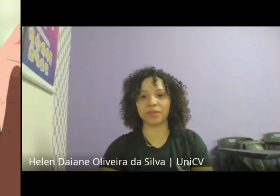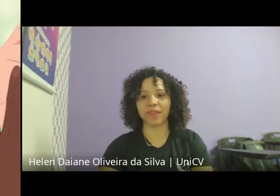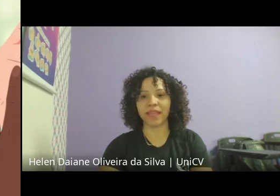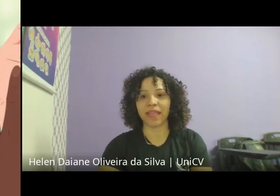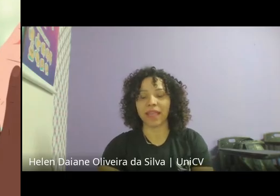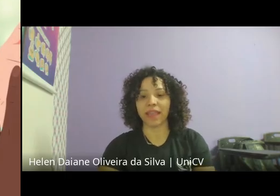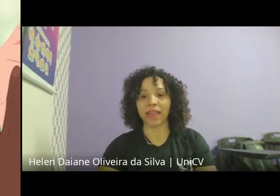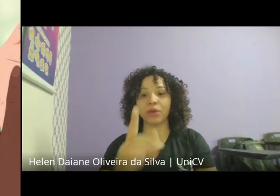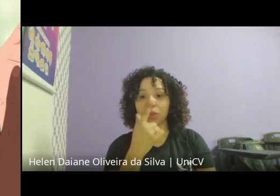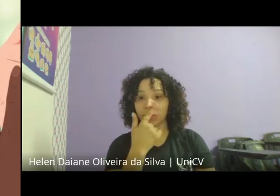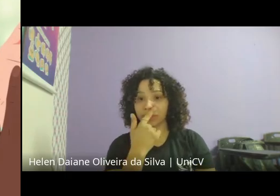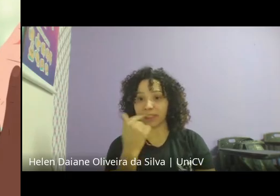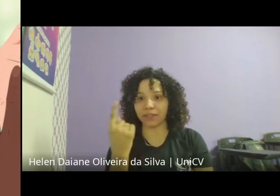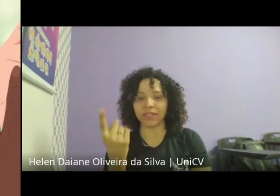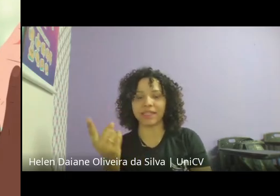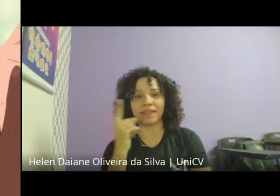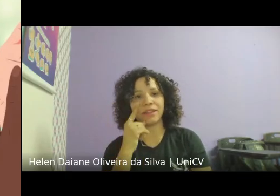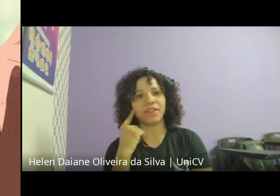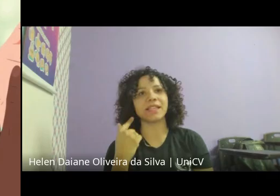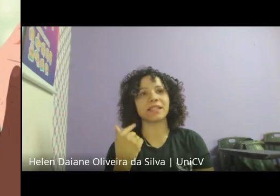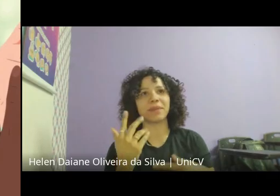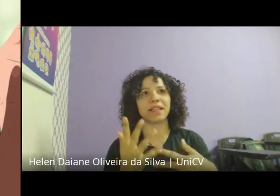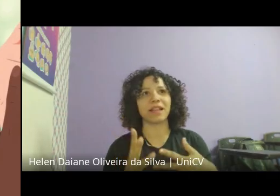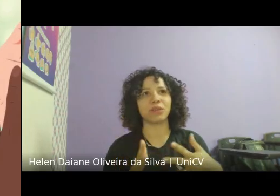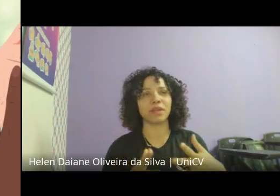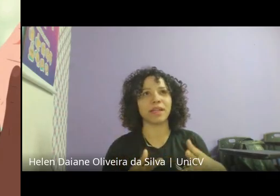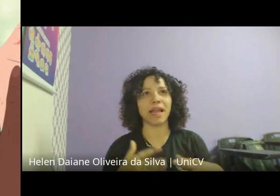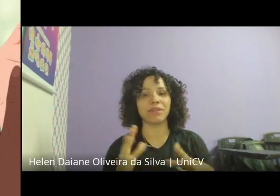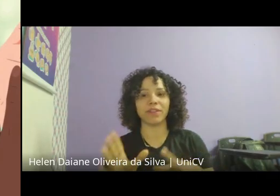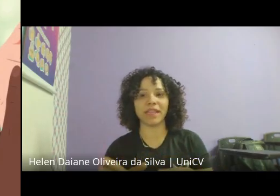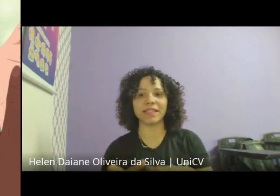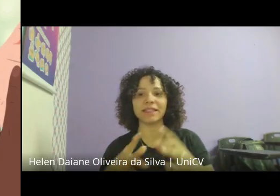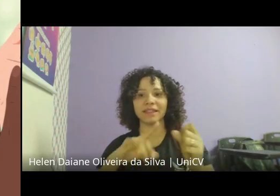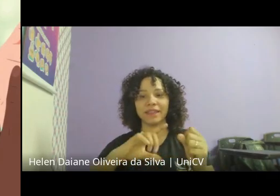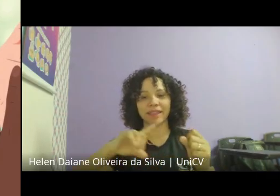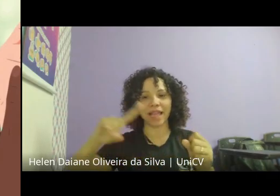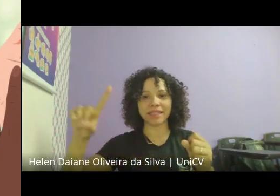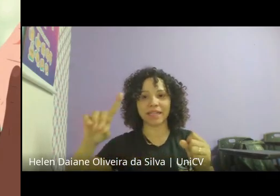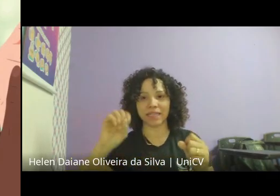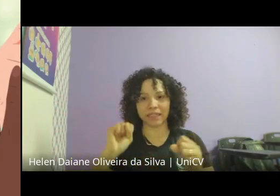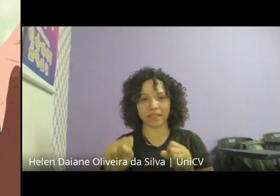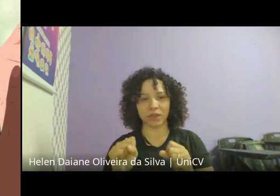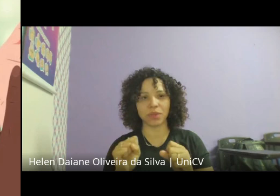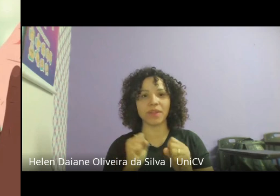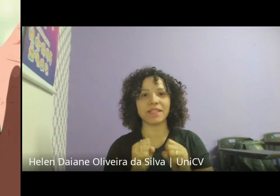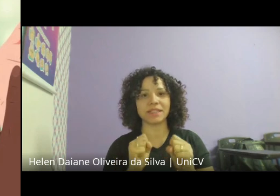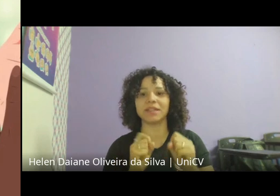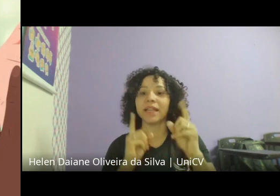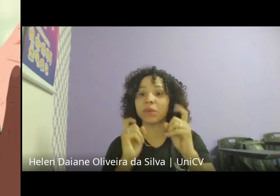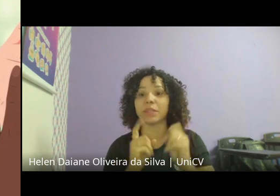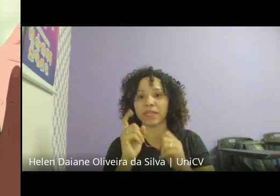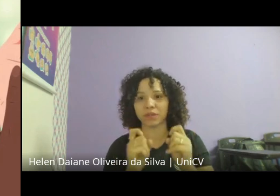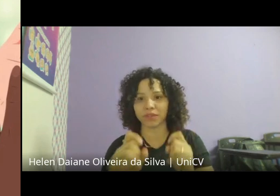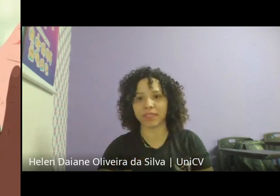Exatamente. Eu não estou falando da leveza para a leveza na sinalização não quer